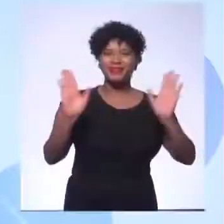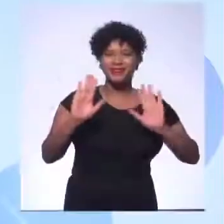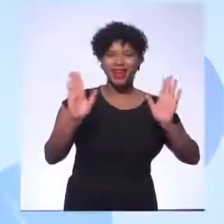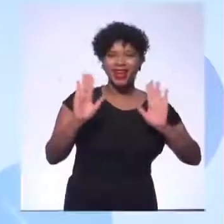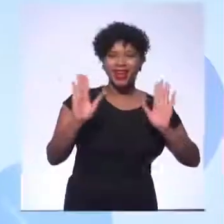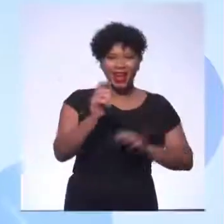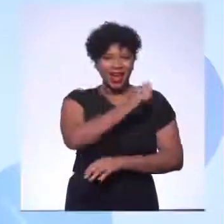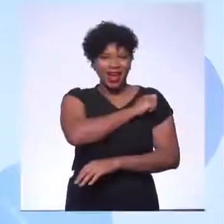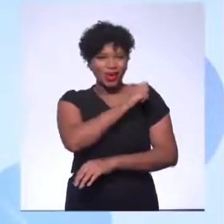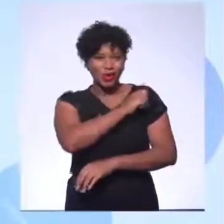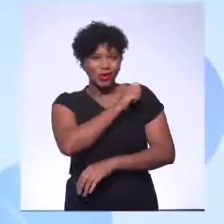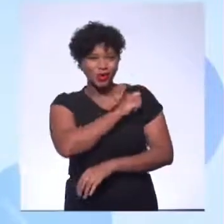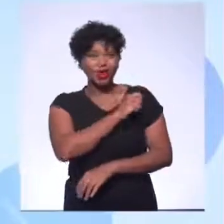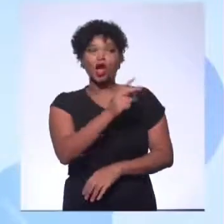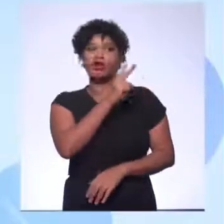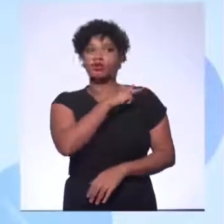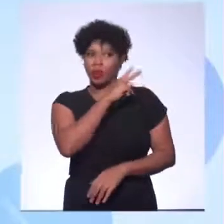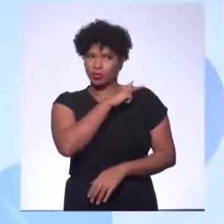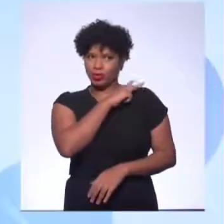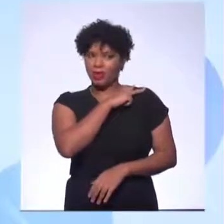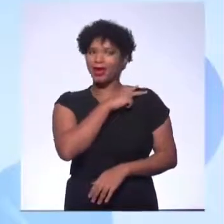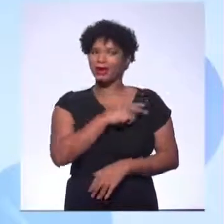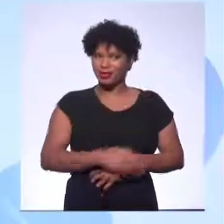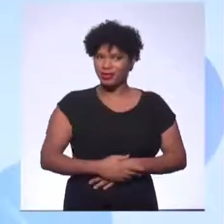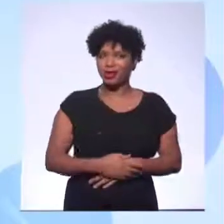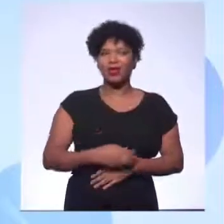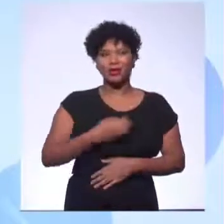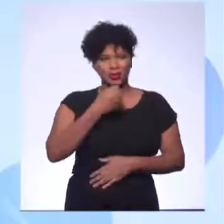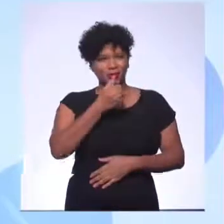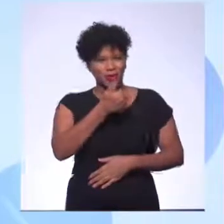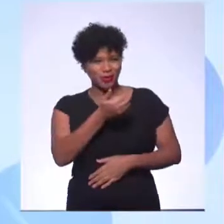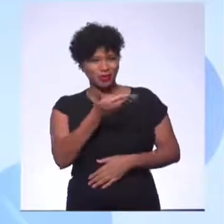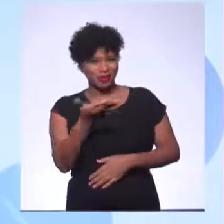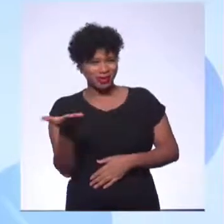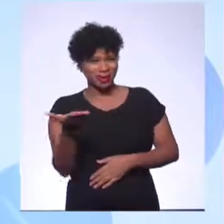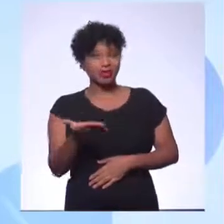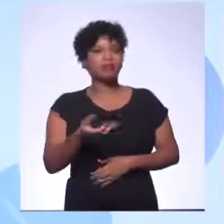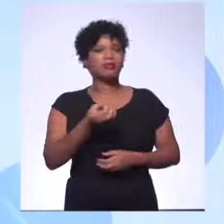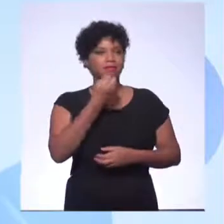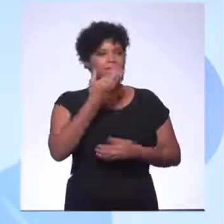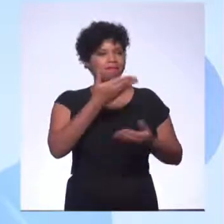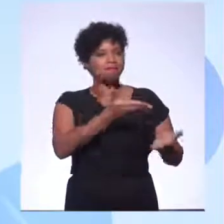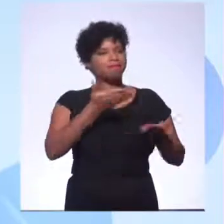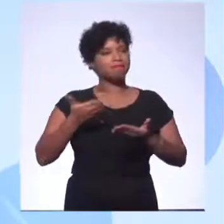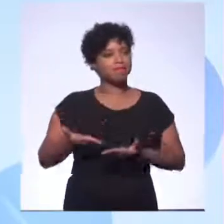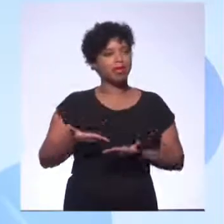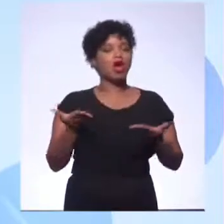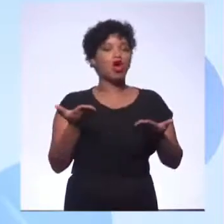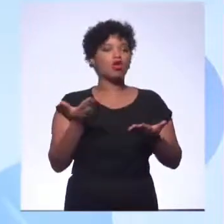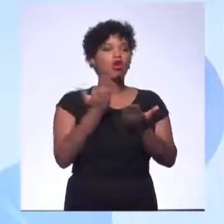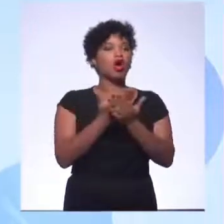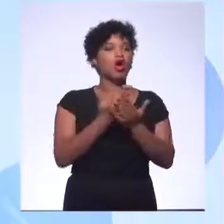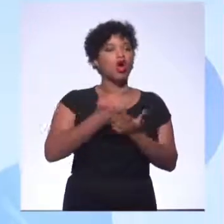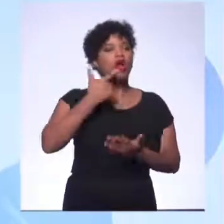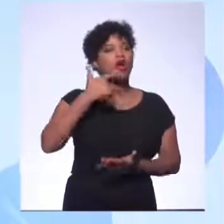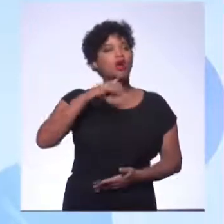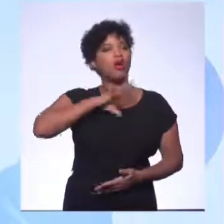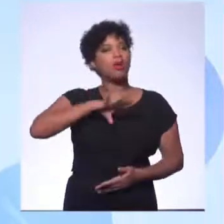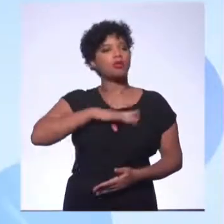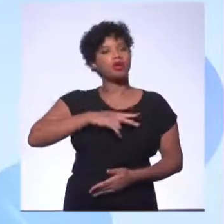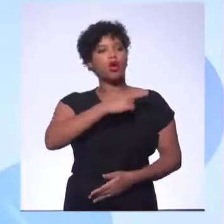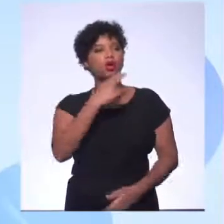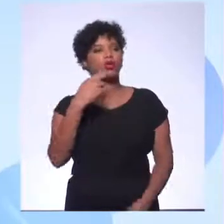Olá, alunos do segundo ano do ensino médio. Sejam muito bem-vindos a mais uma aula de língua portuguesa. Eu sou o professor